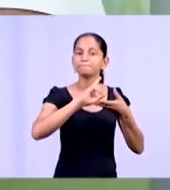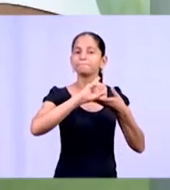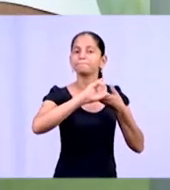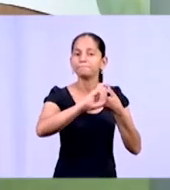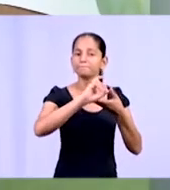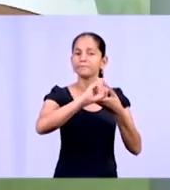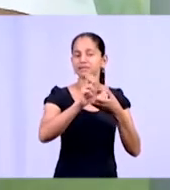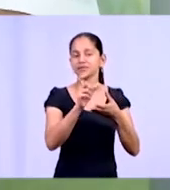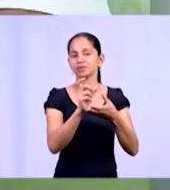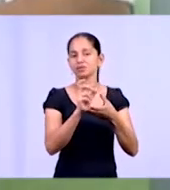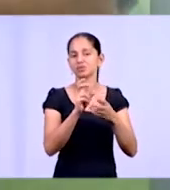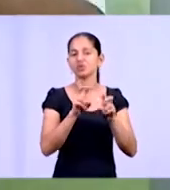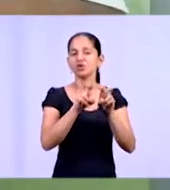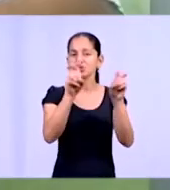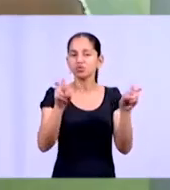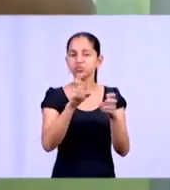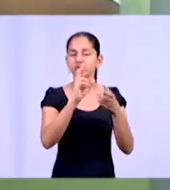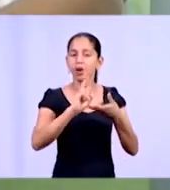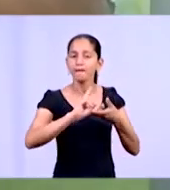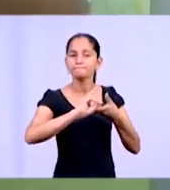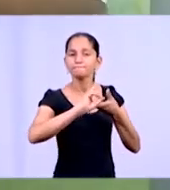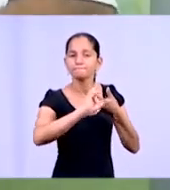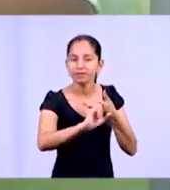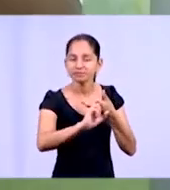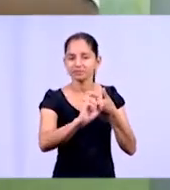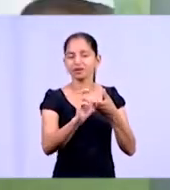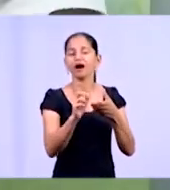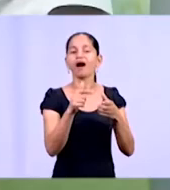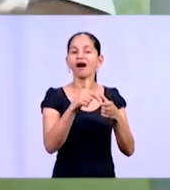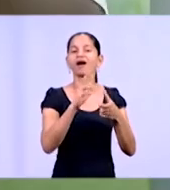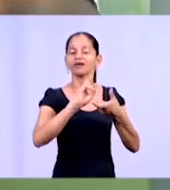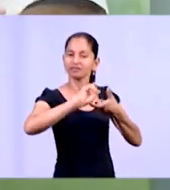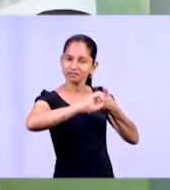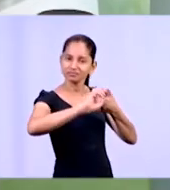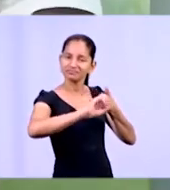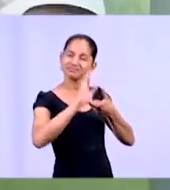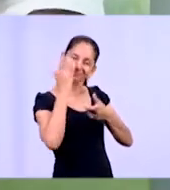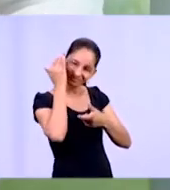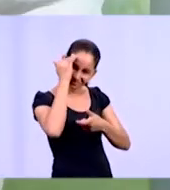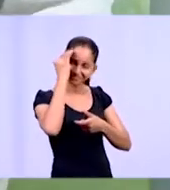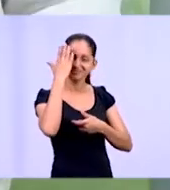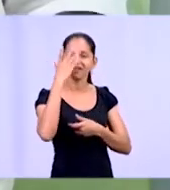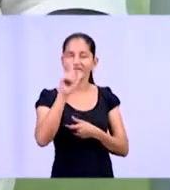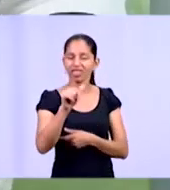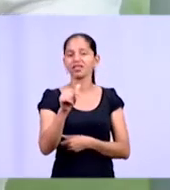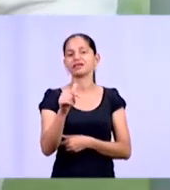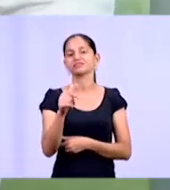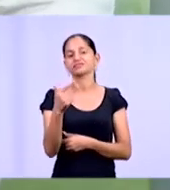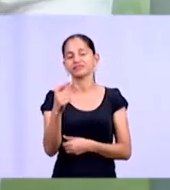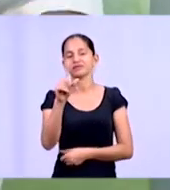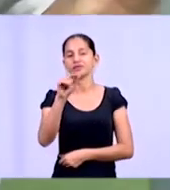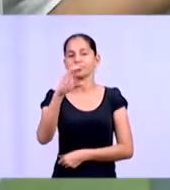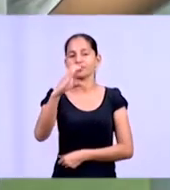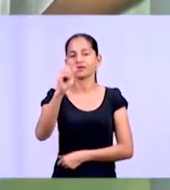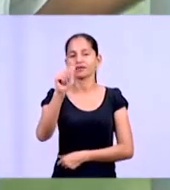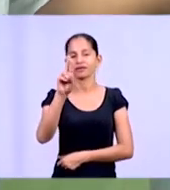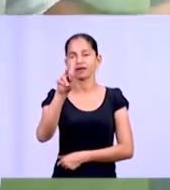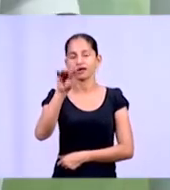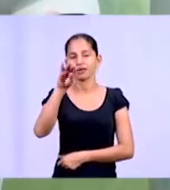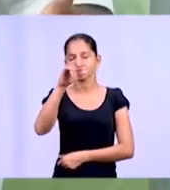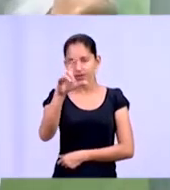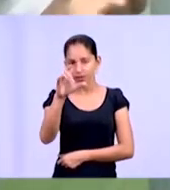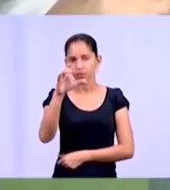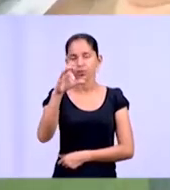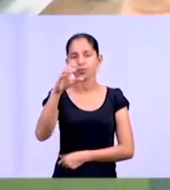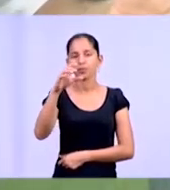ele detectava onde estava o furo, e ele conseguia receber essas informações. Isso aí era o famoso cartão perfurado. E